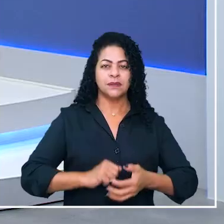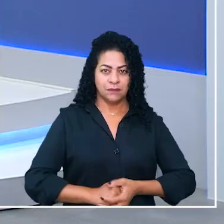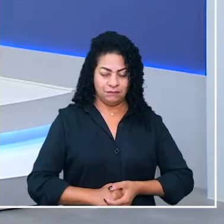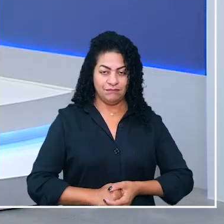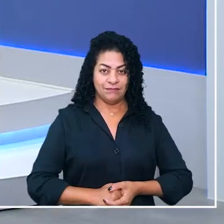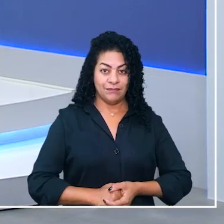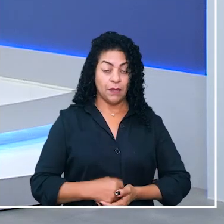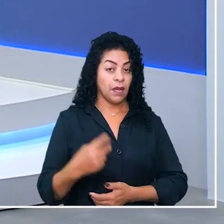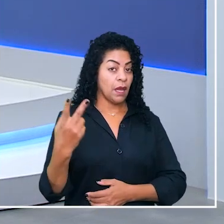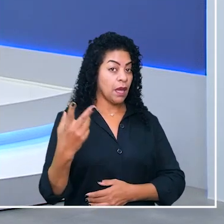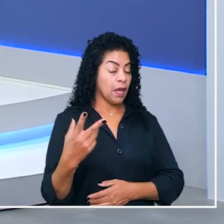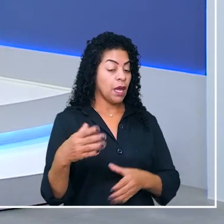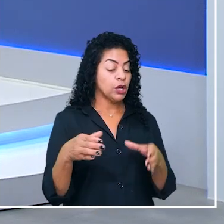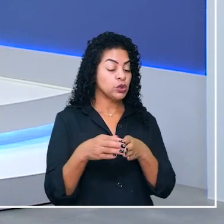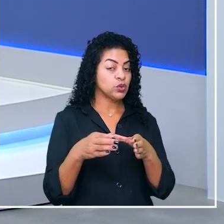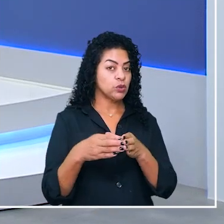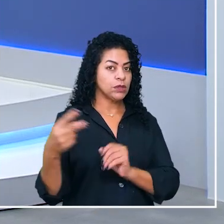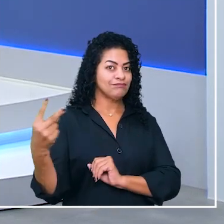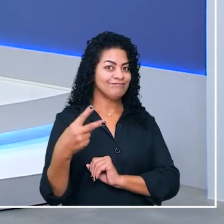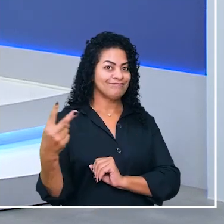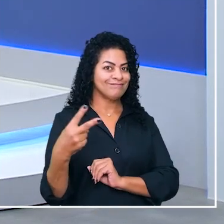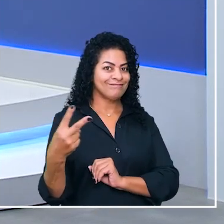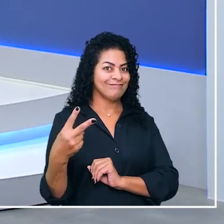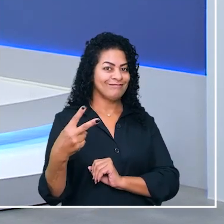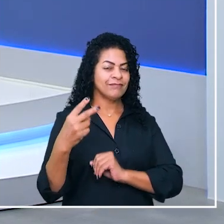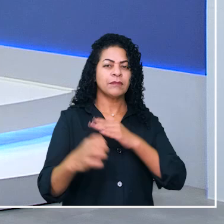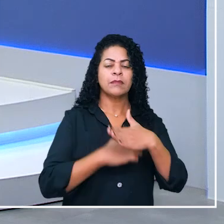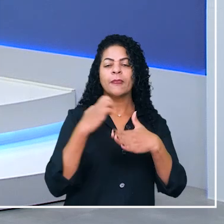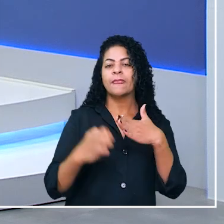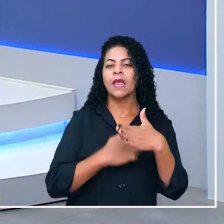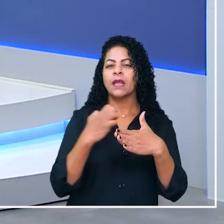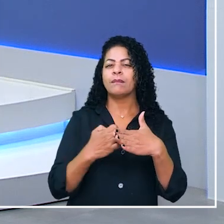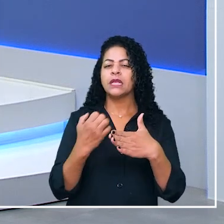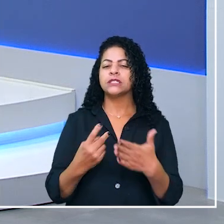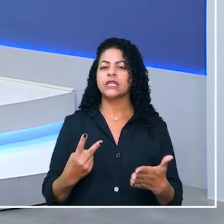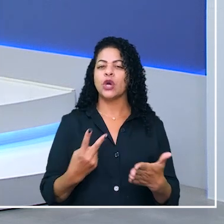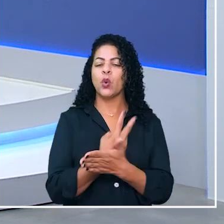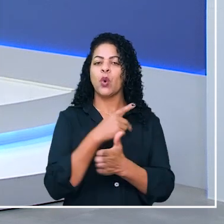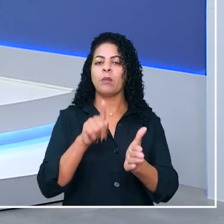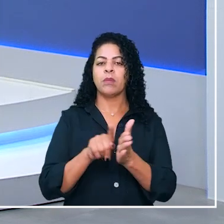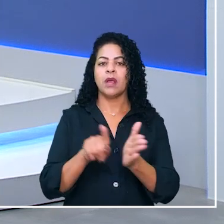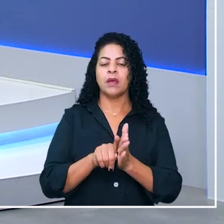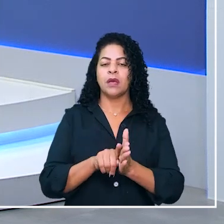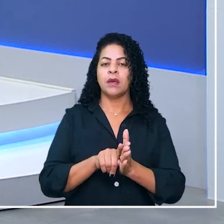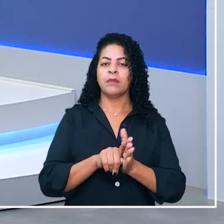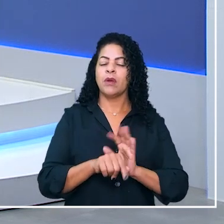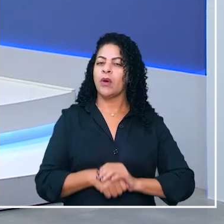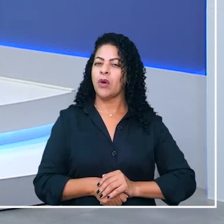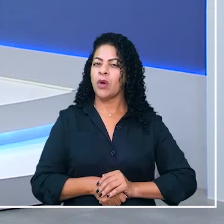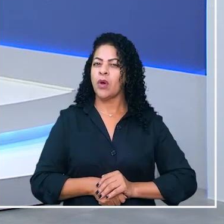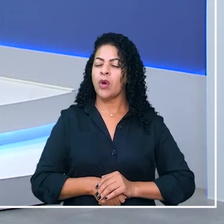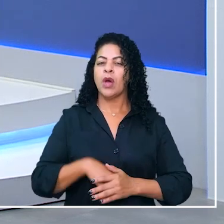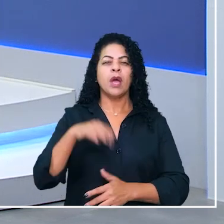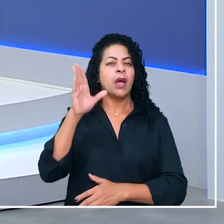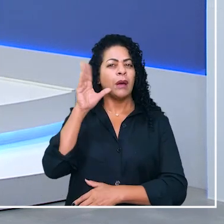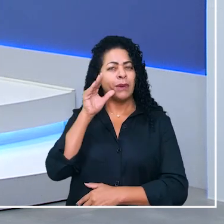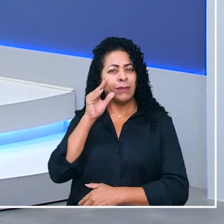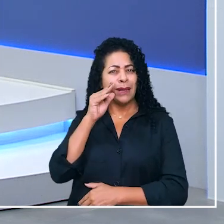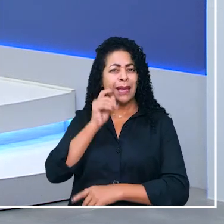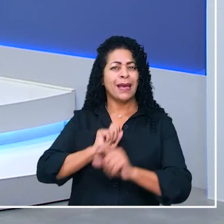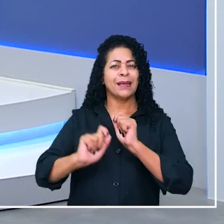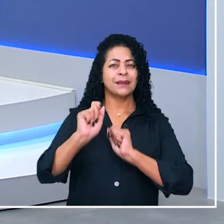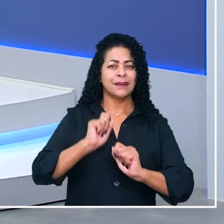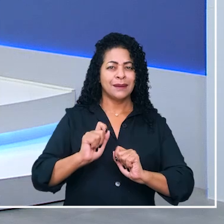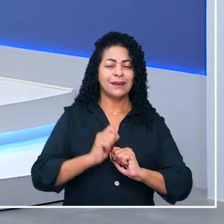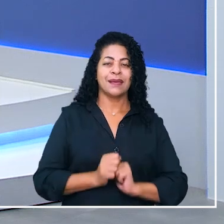nacional. Para a 2ª turma, a empresa burlou determinação judicial ao convocar empregados de outra base territorial para trabalhar